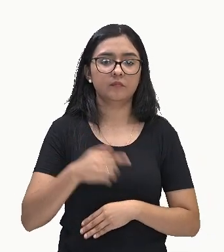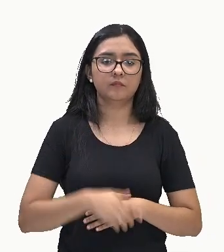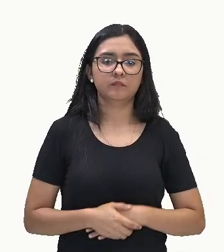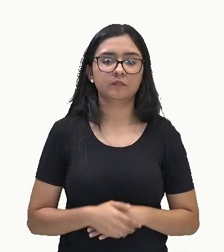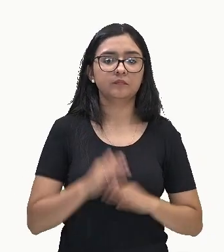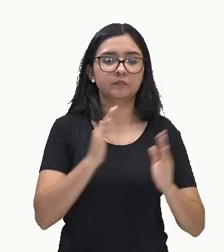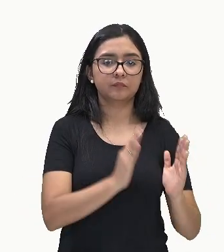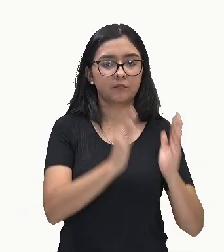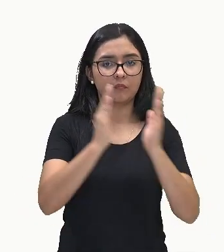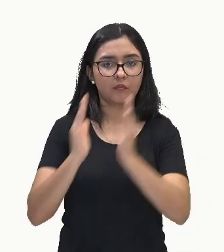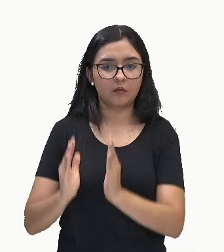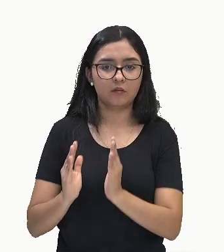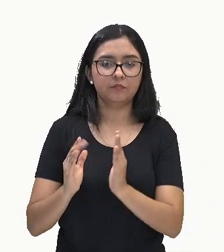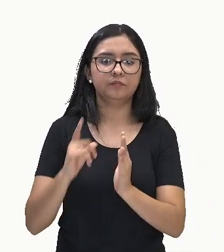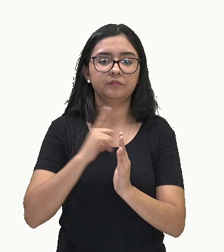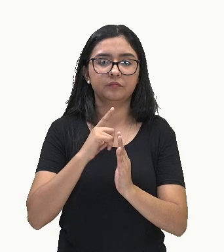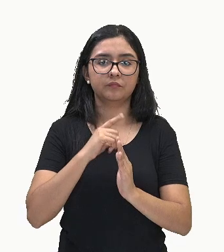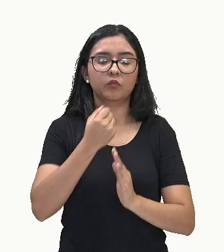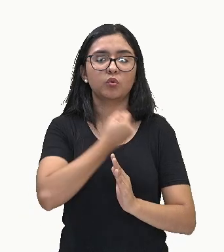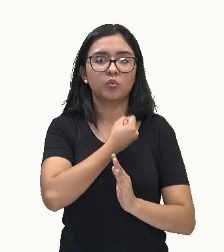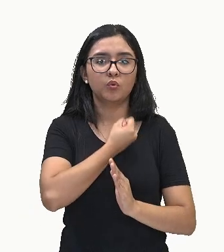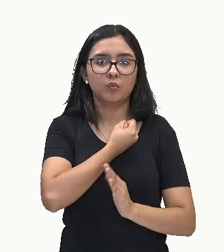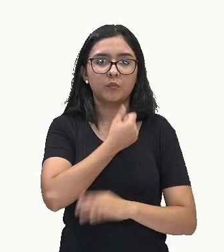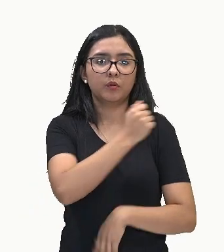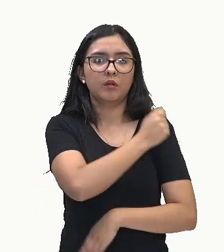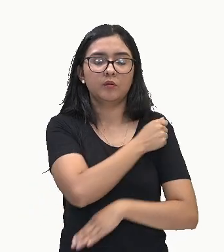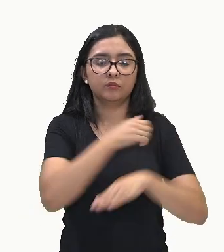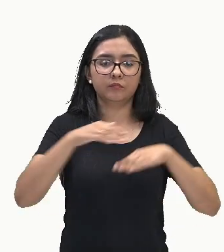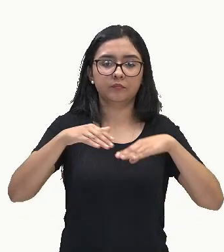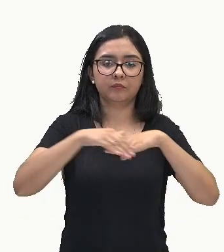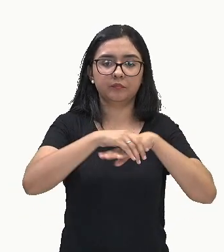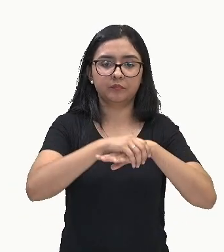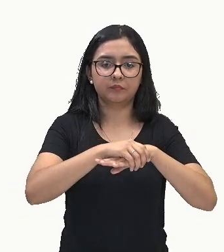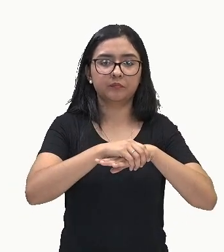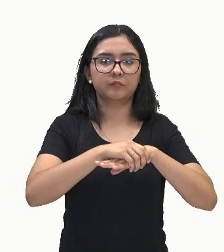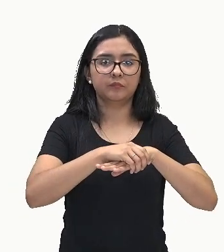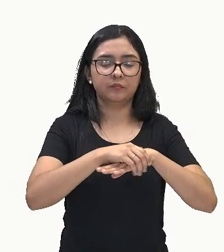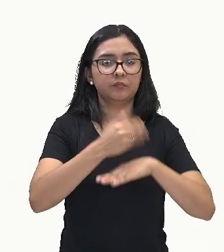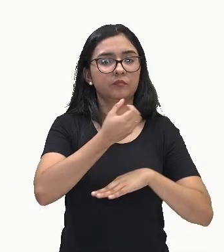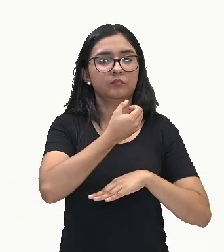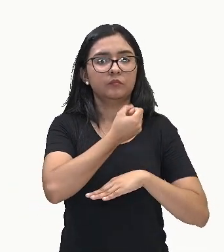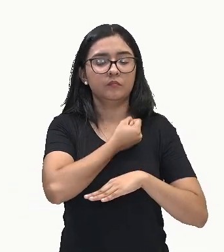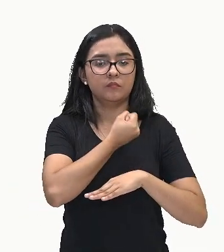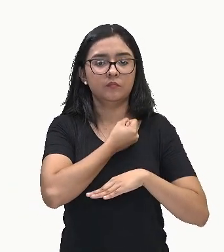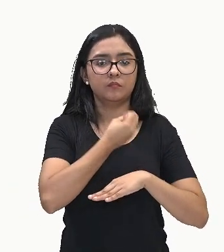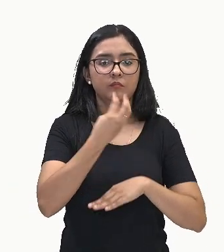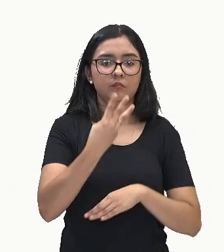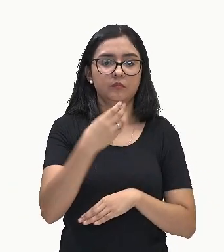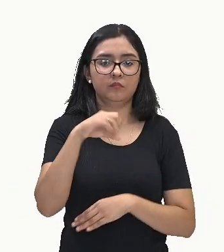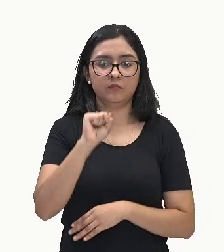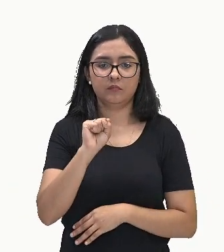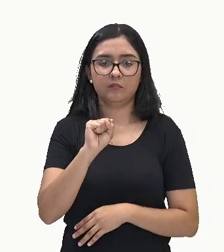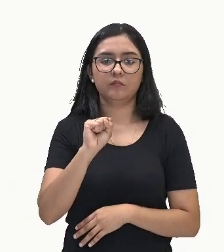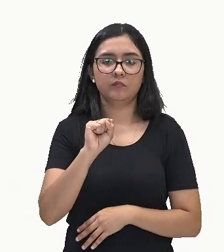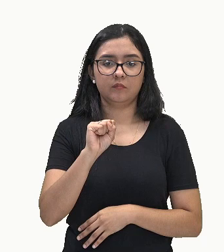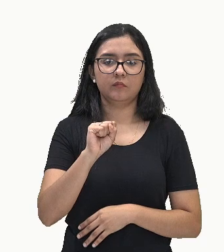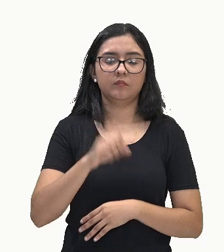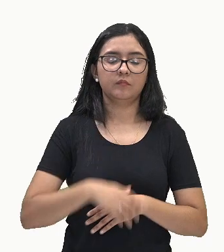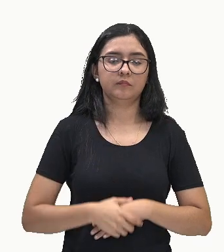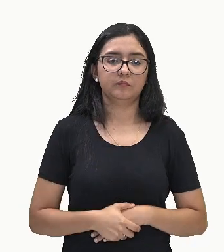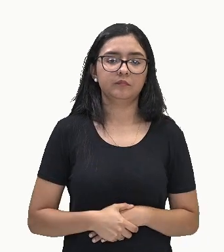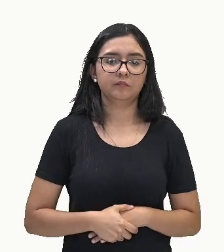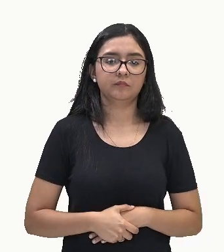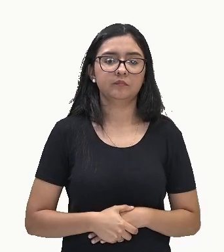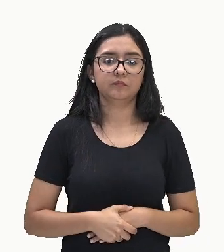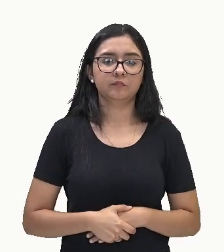em seguida temos aqui os alunos com o calçado número 38 certo que